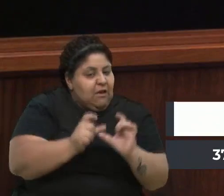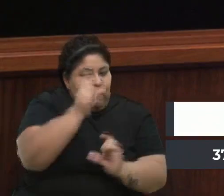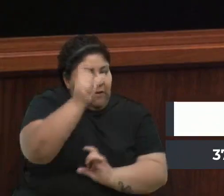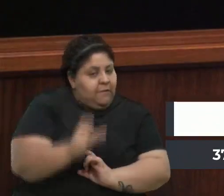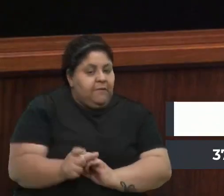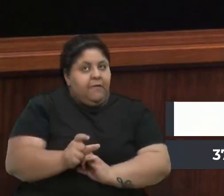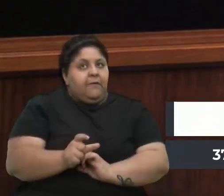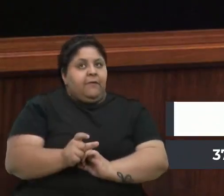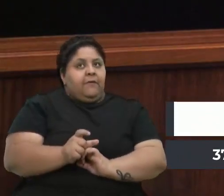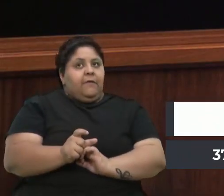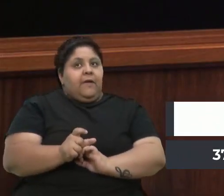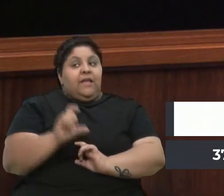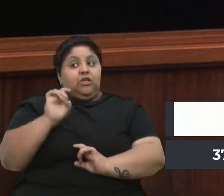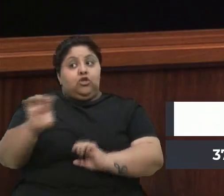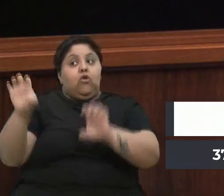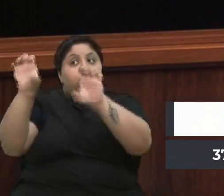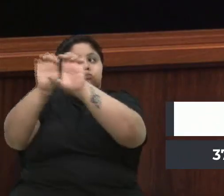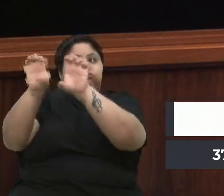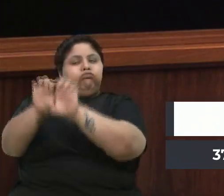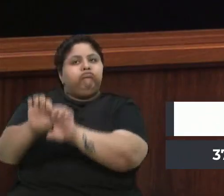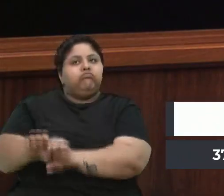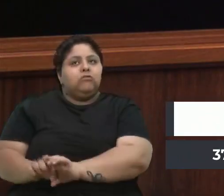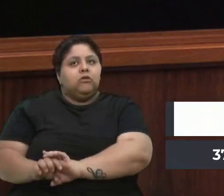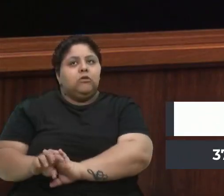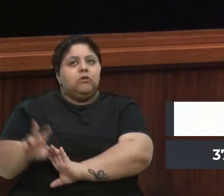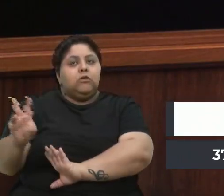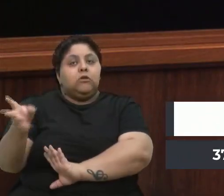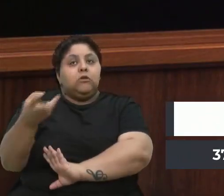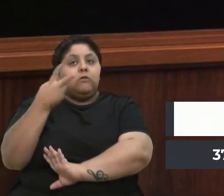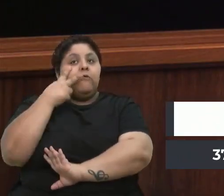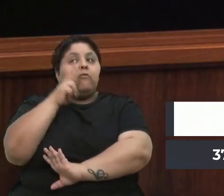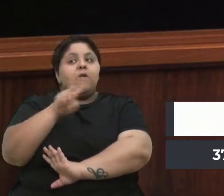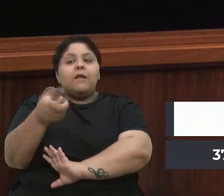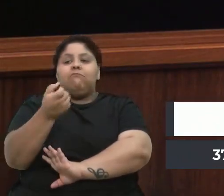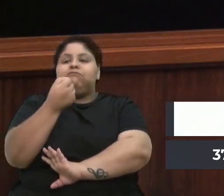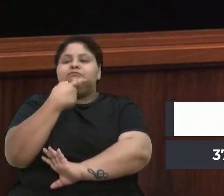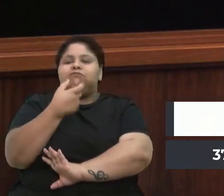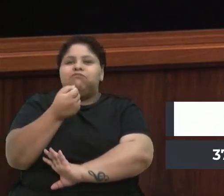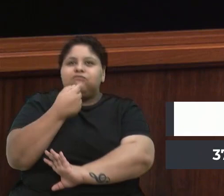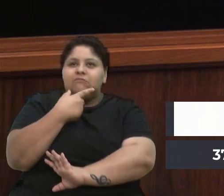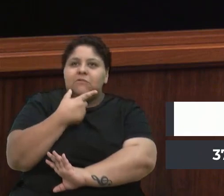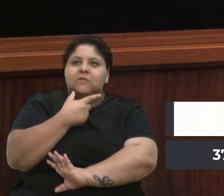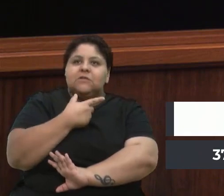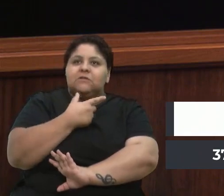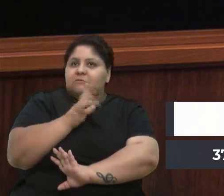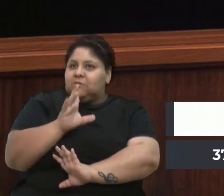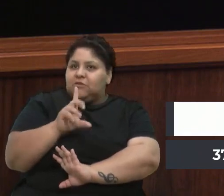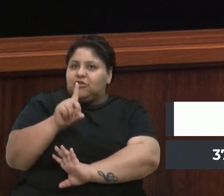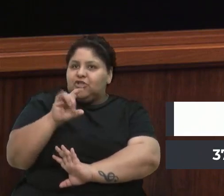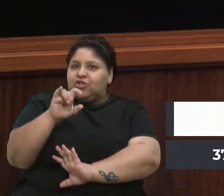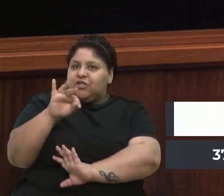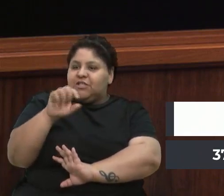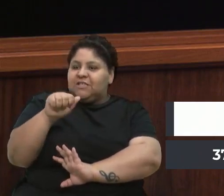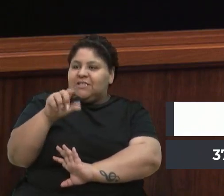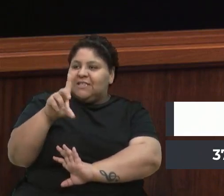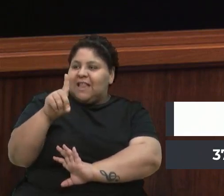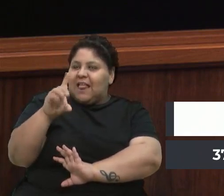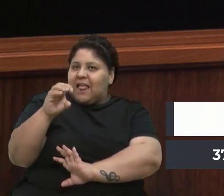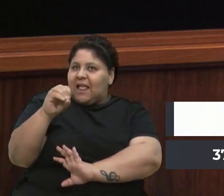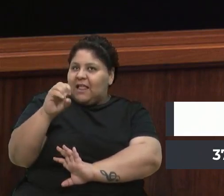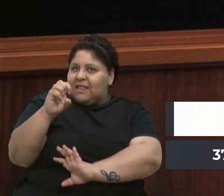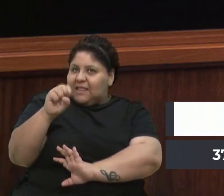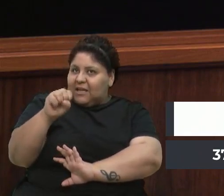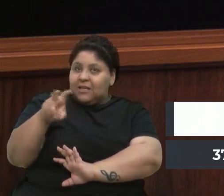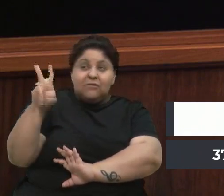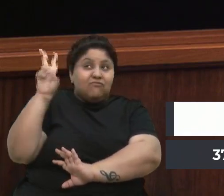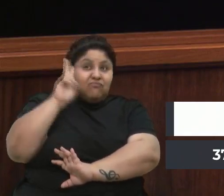É uma coisa estrutural. Vamos olhar as piadas, vamos ouvir os ditados. É,